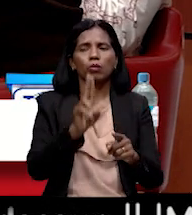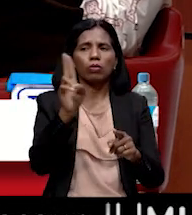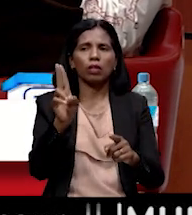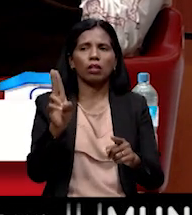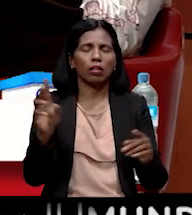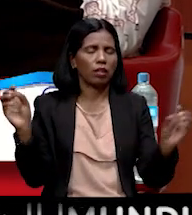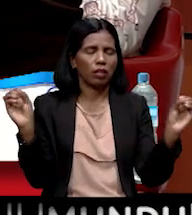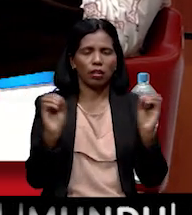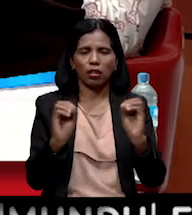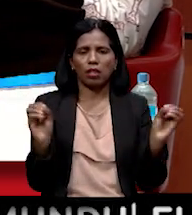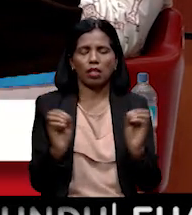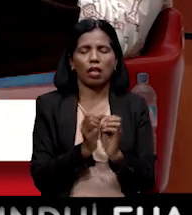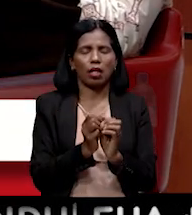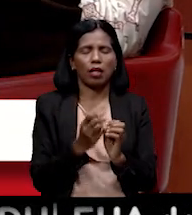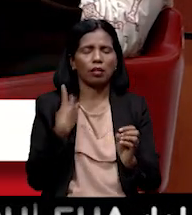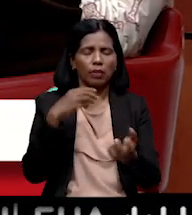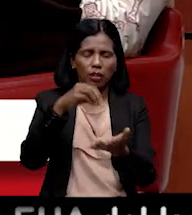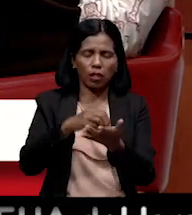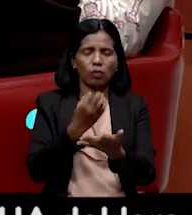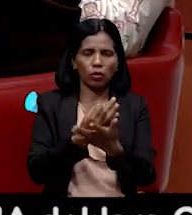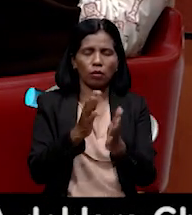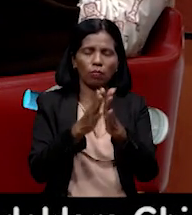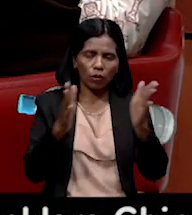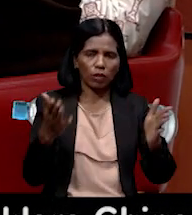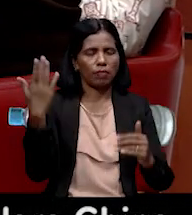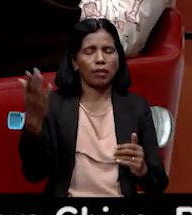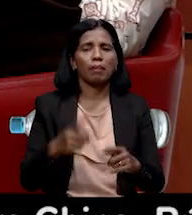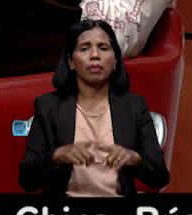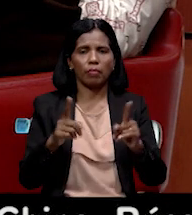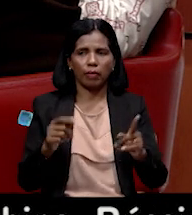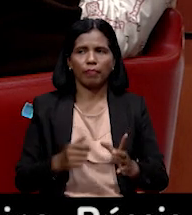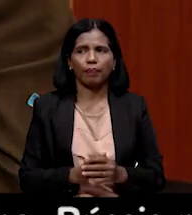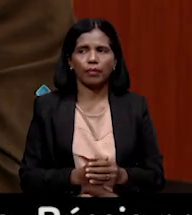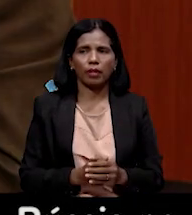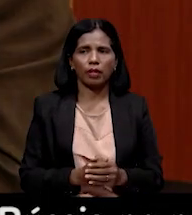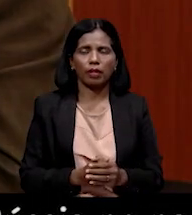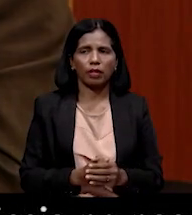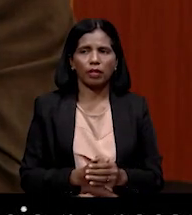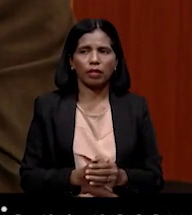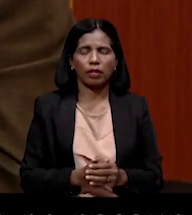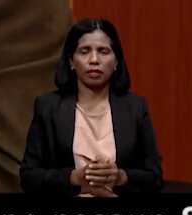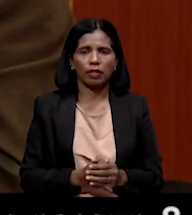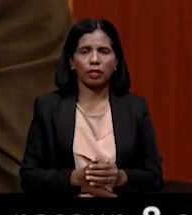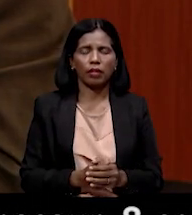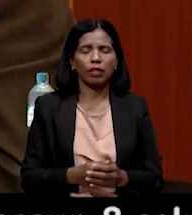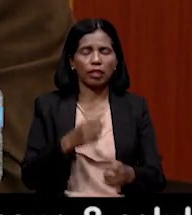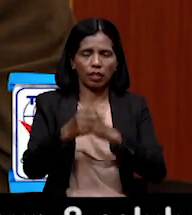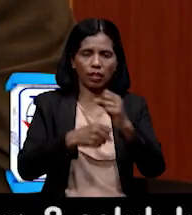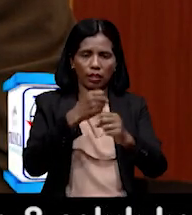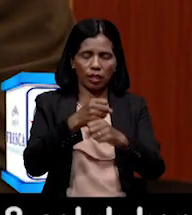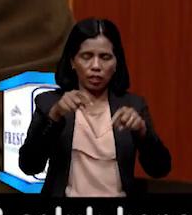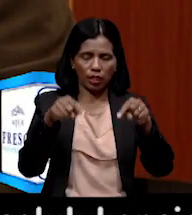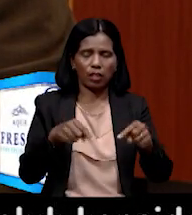lá merece Ita Tubele, está o San Botlio Inaba. Mas graças a Deus ia tinha nida né ou